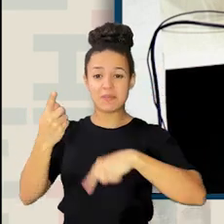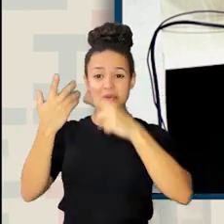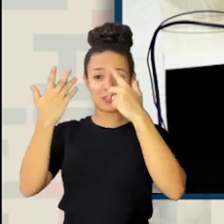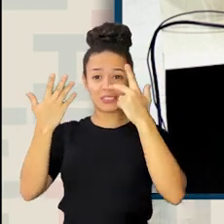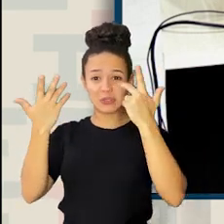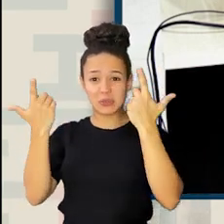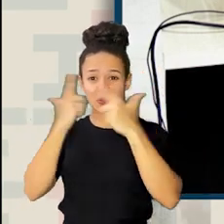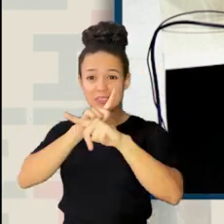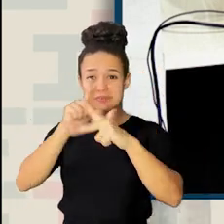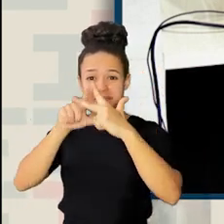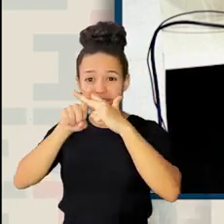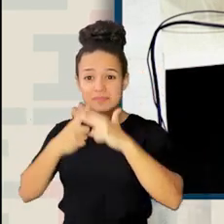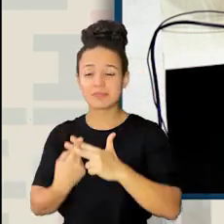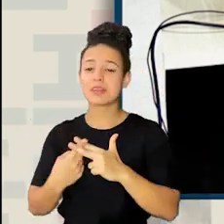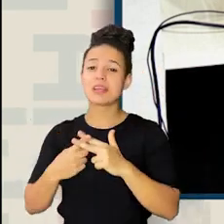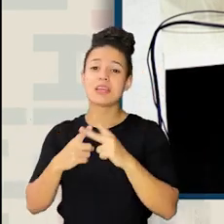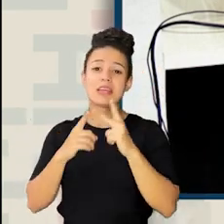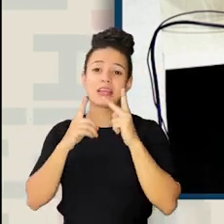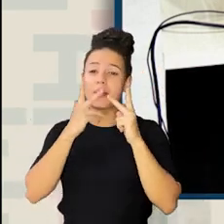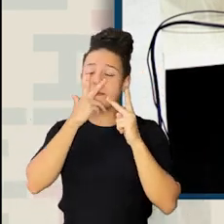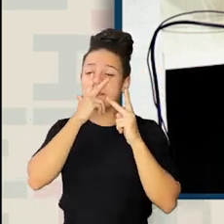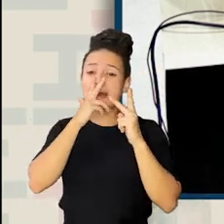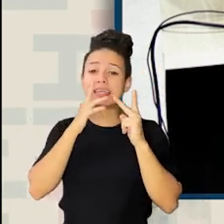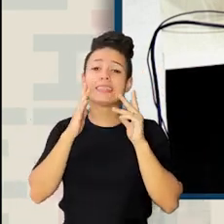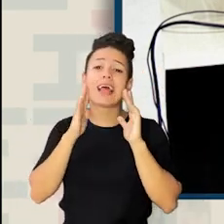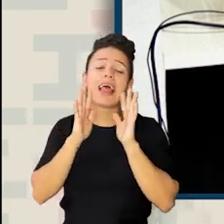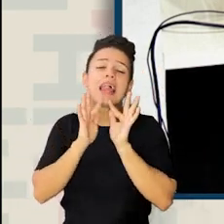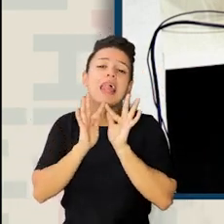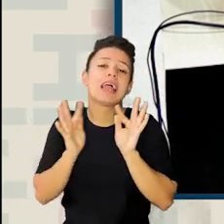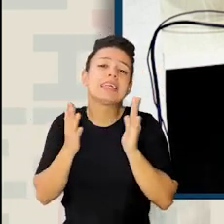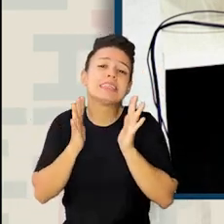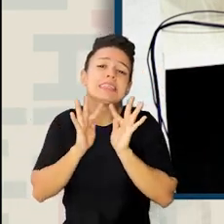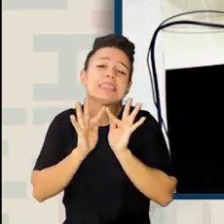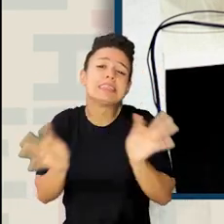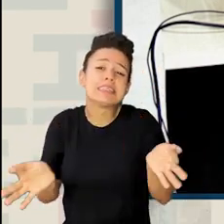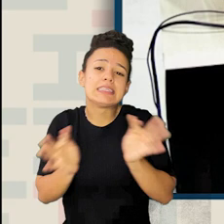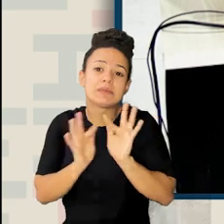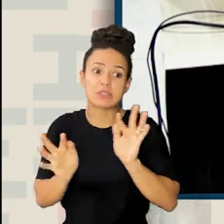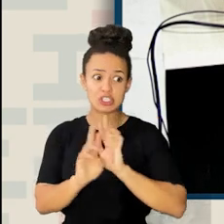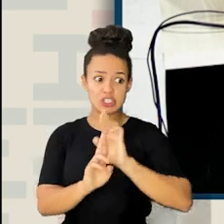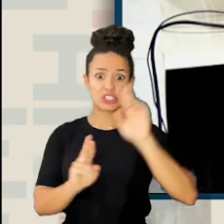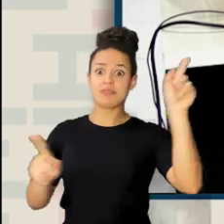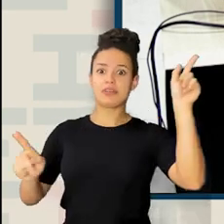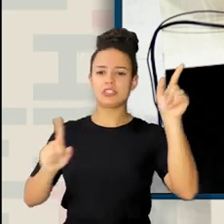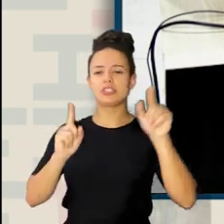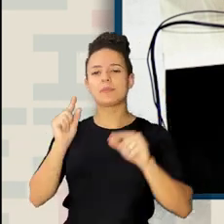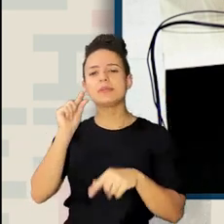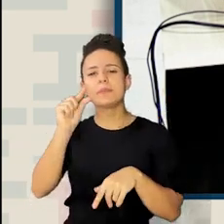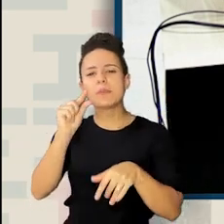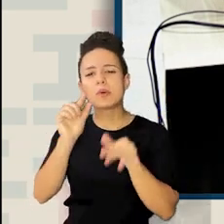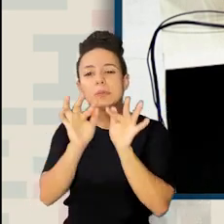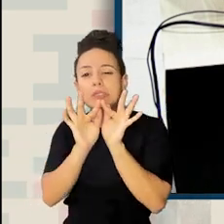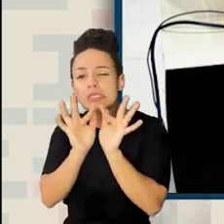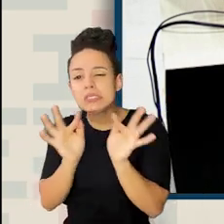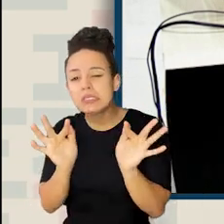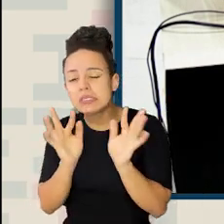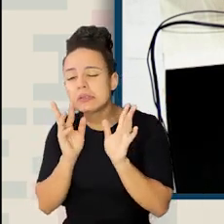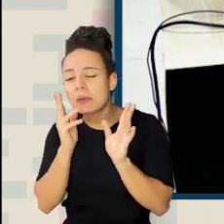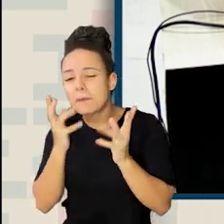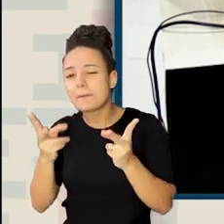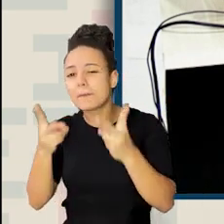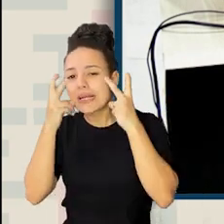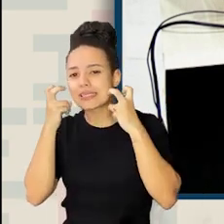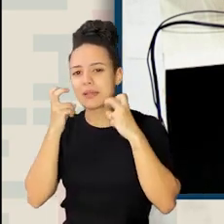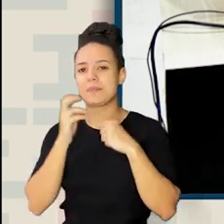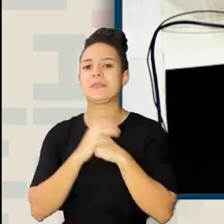é muito sutil isso na flauta. Não é assim tão diferente, mas é um pouquinho só, né? Então eu vou